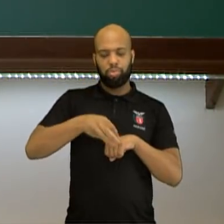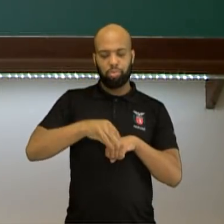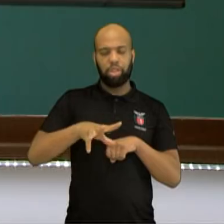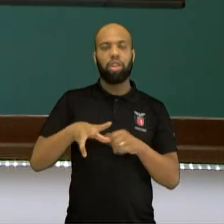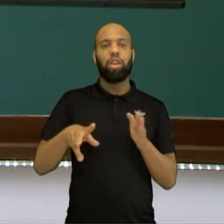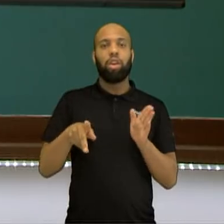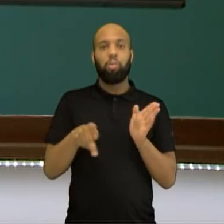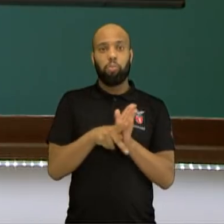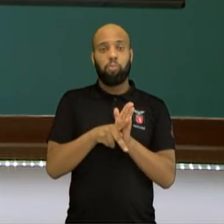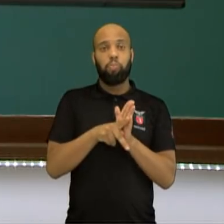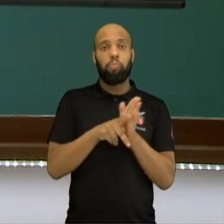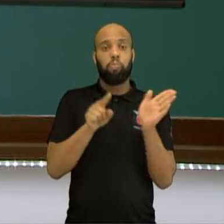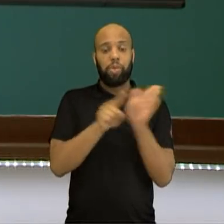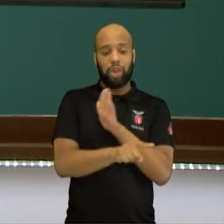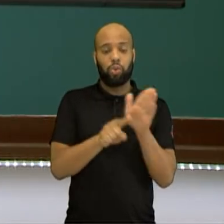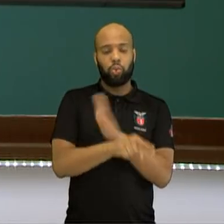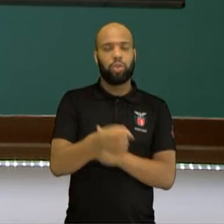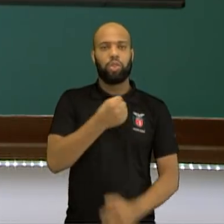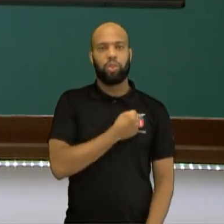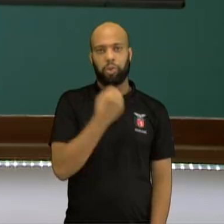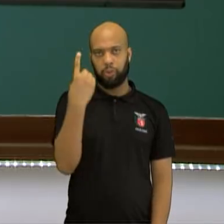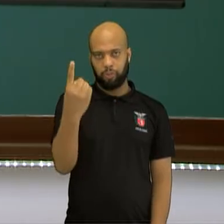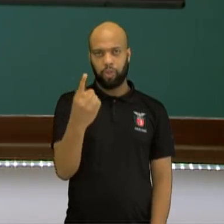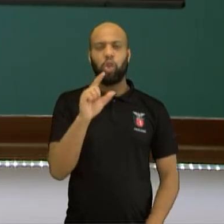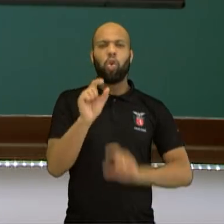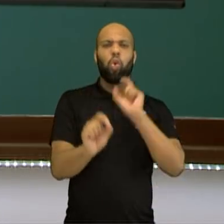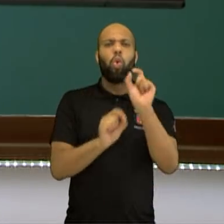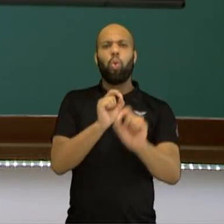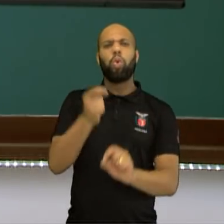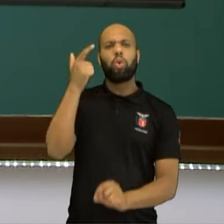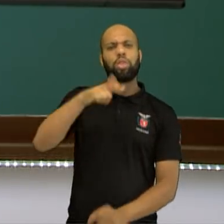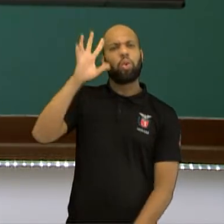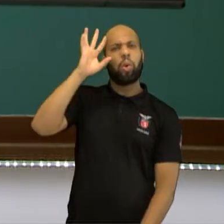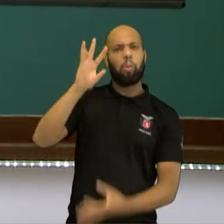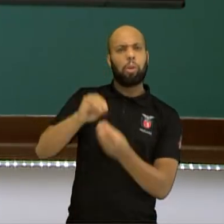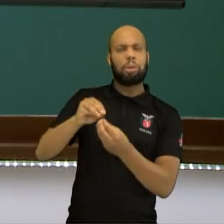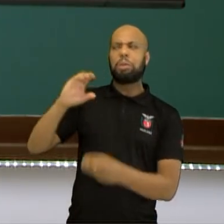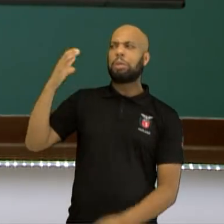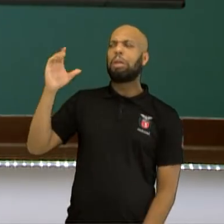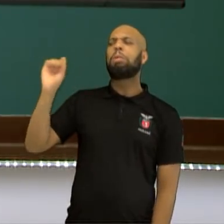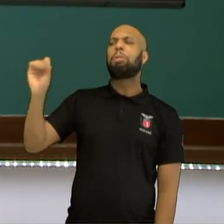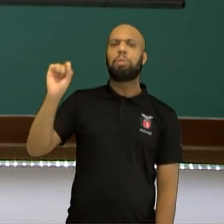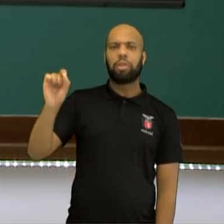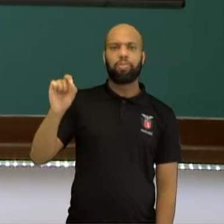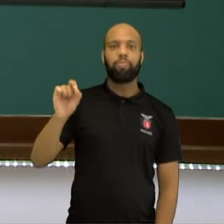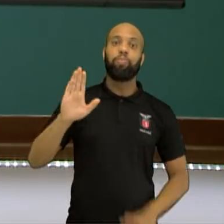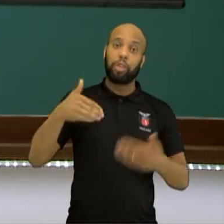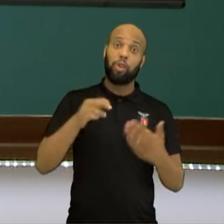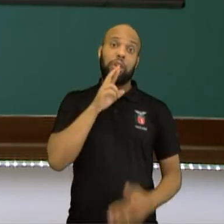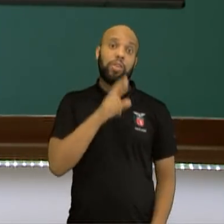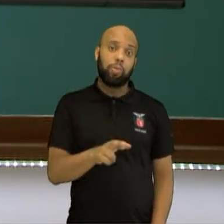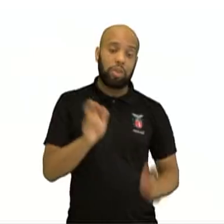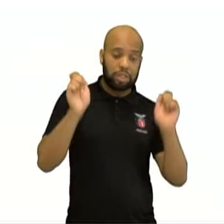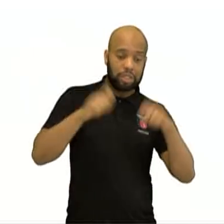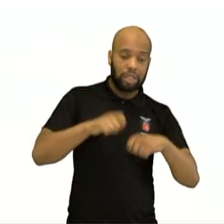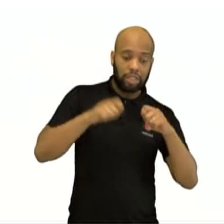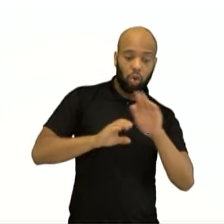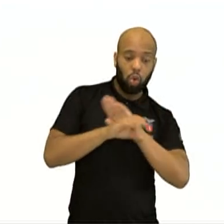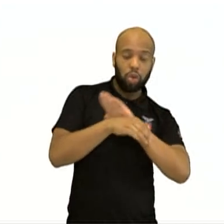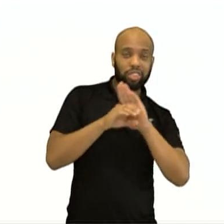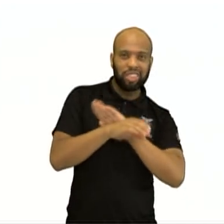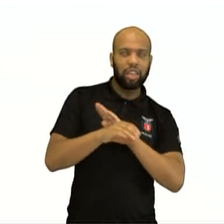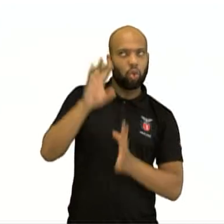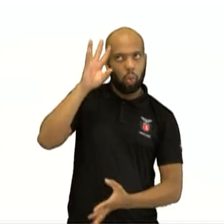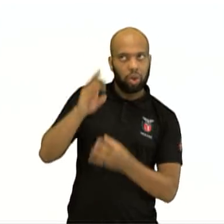sugestão para a primeira pergunta. O que devemos entender por ciência? Podemos definir a ciência como o campo da